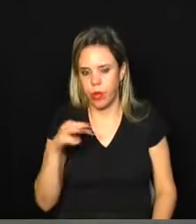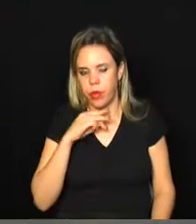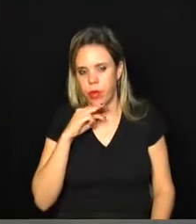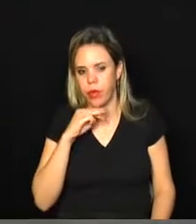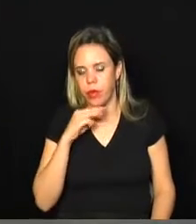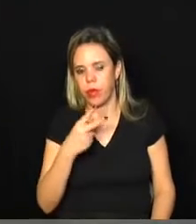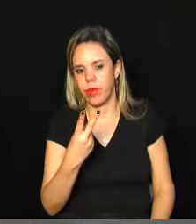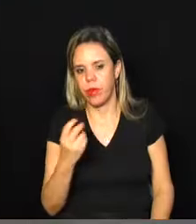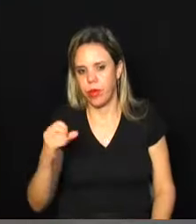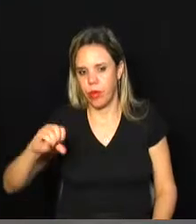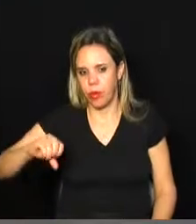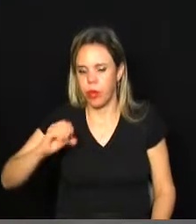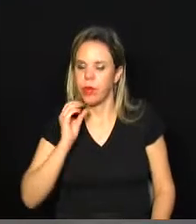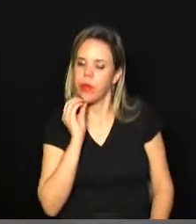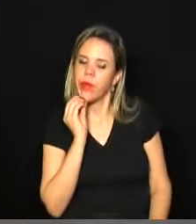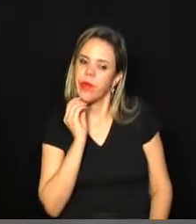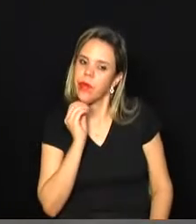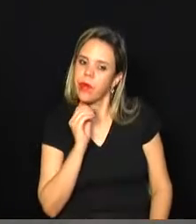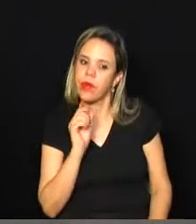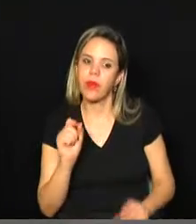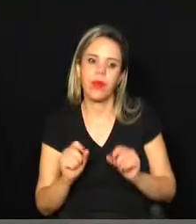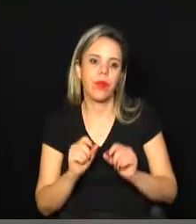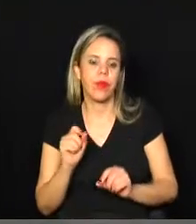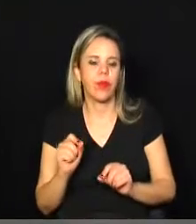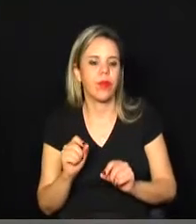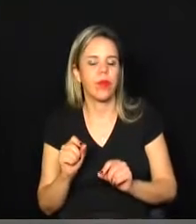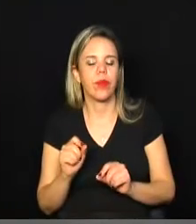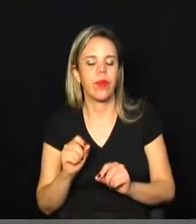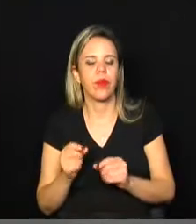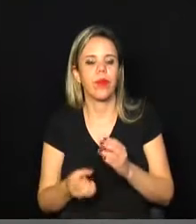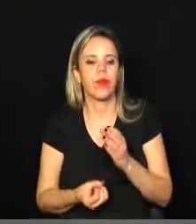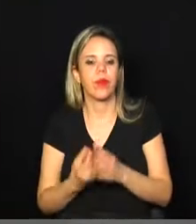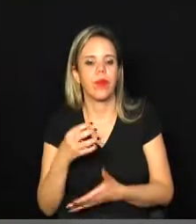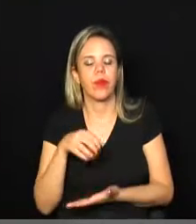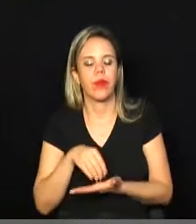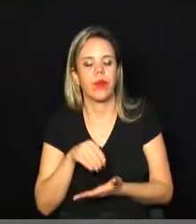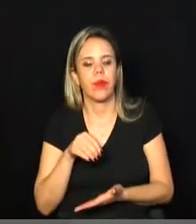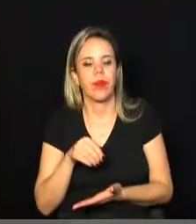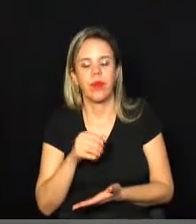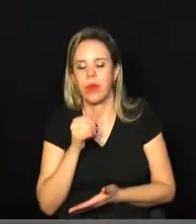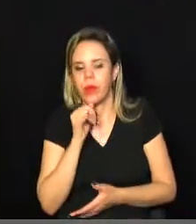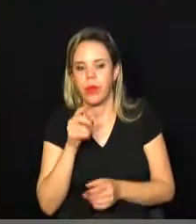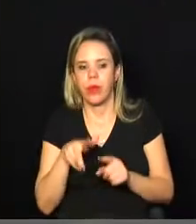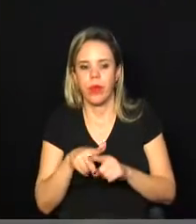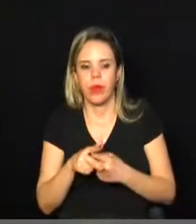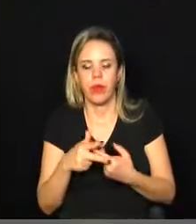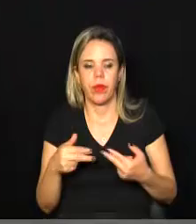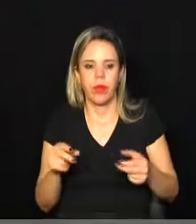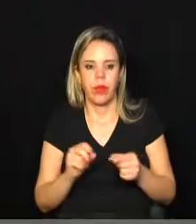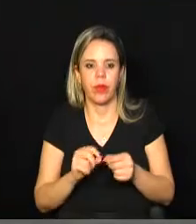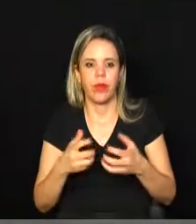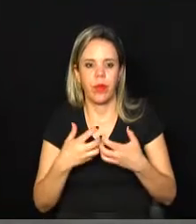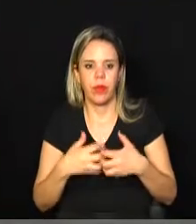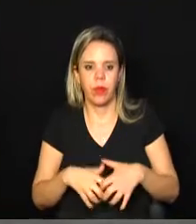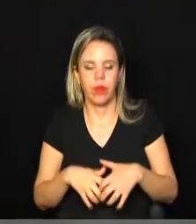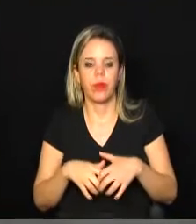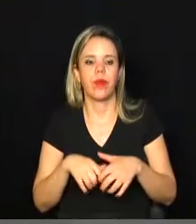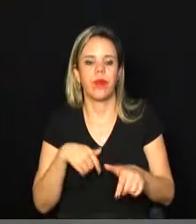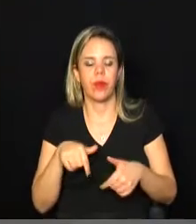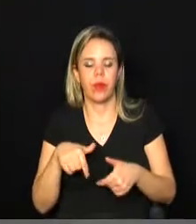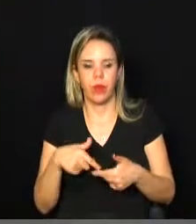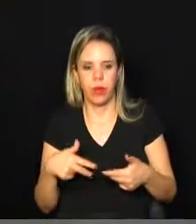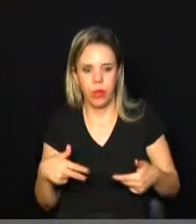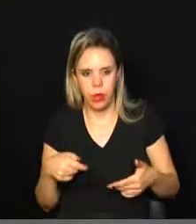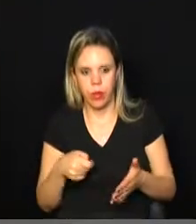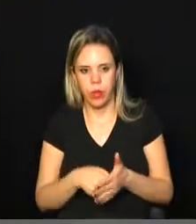Março de 2009 que dispõe sobre a instalação reinstalação e funcionamento de atividades